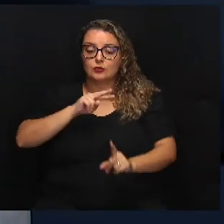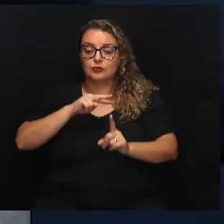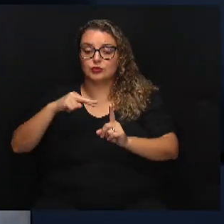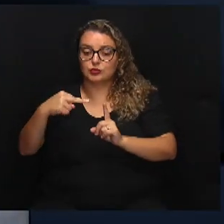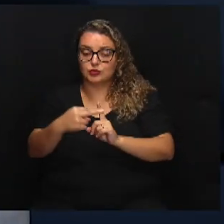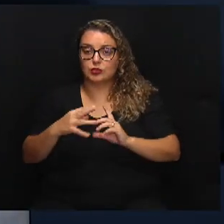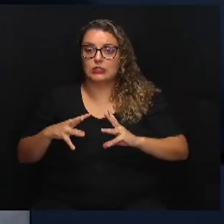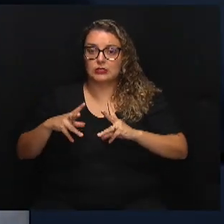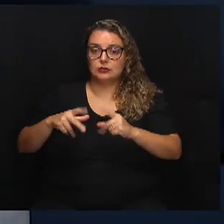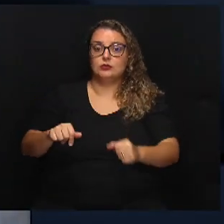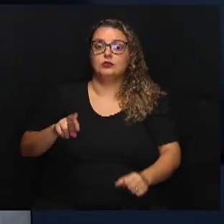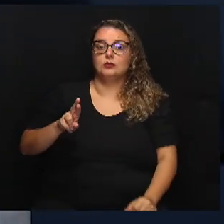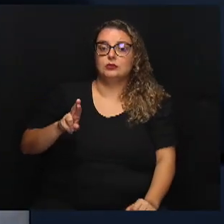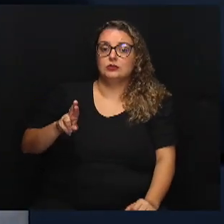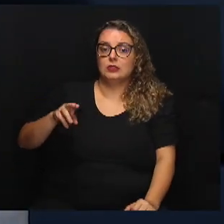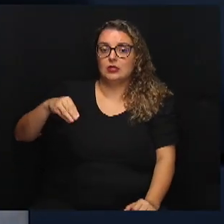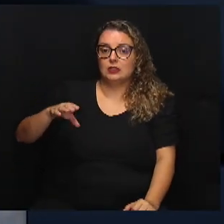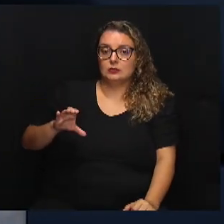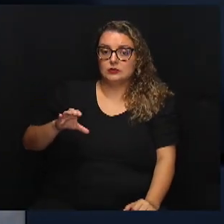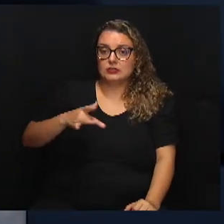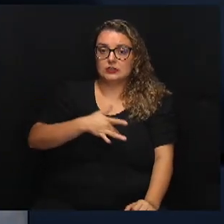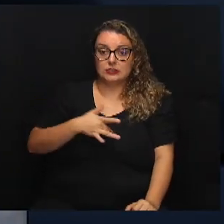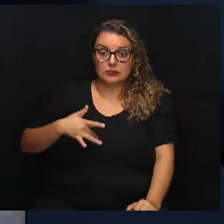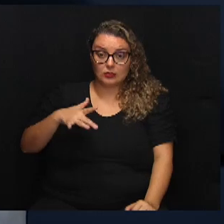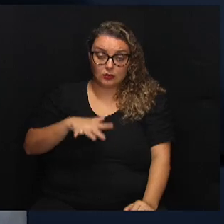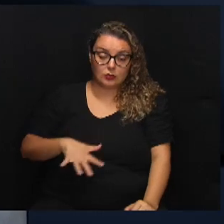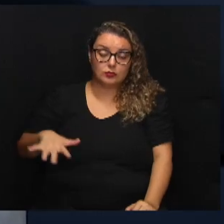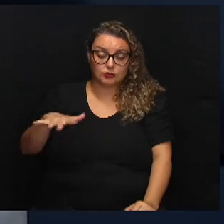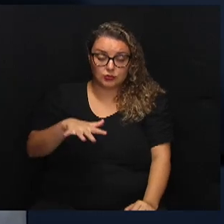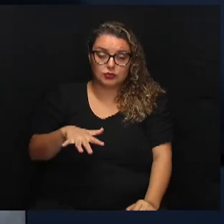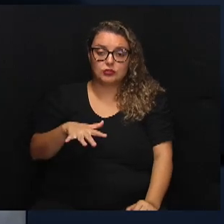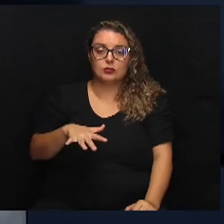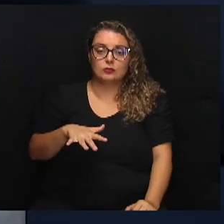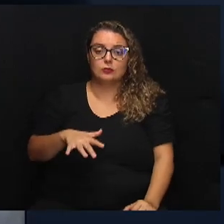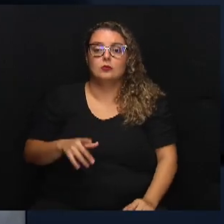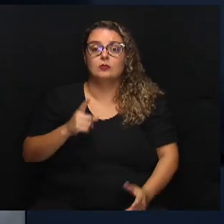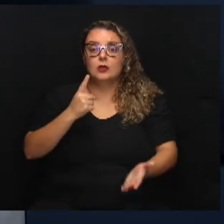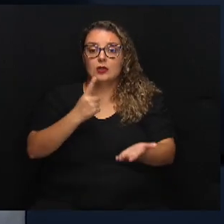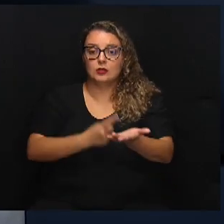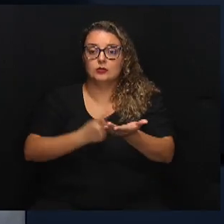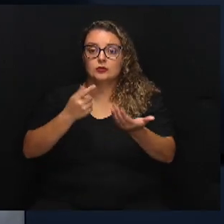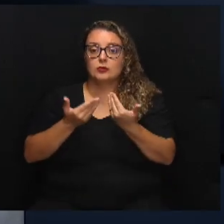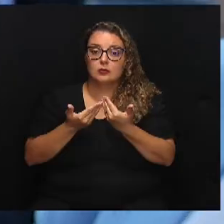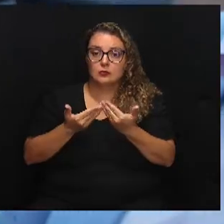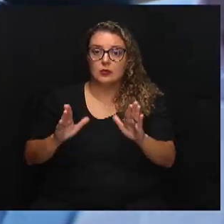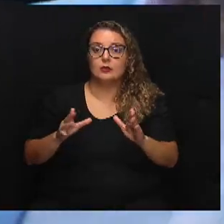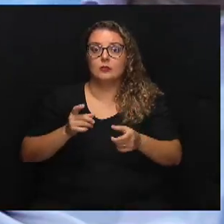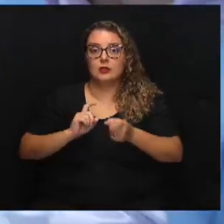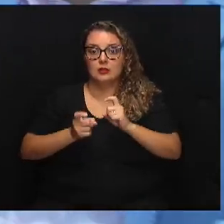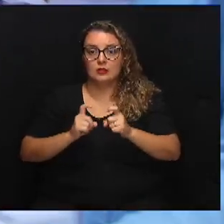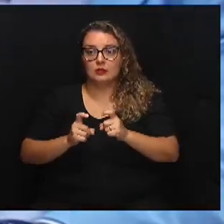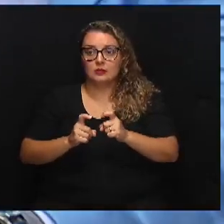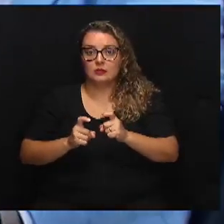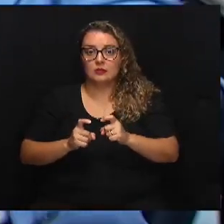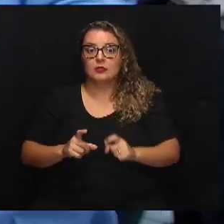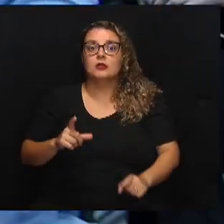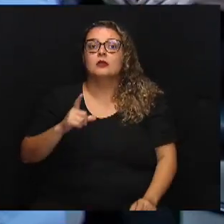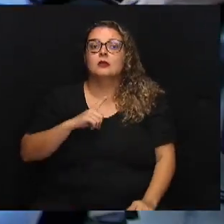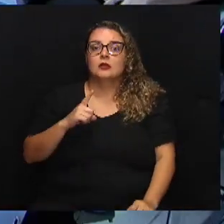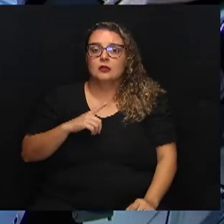saúde na RMC, a região metropolitana de Campinas, marcou a abertura da reunião, que ainda